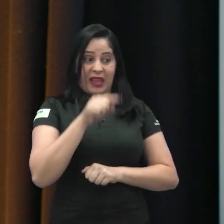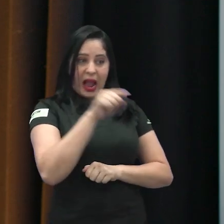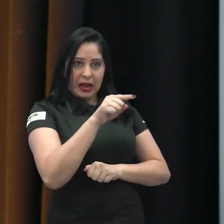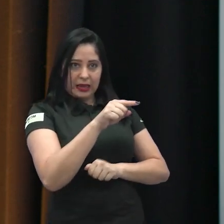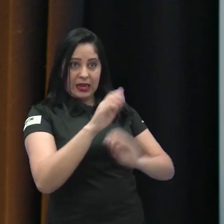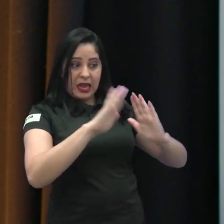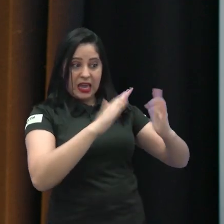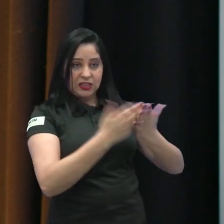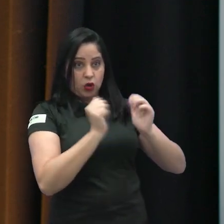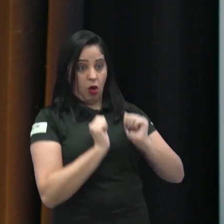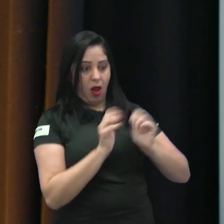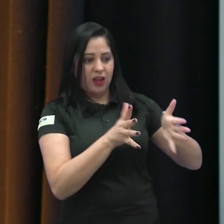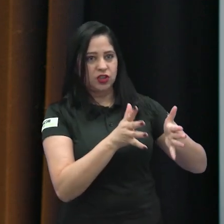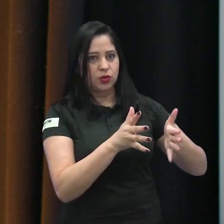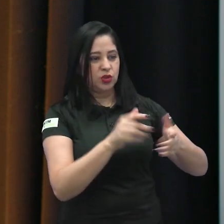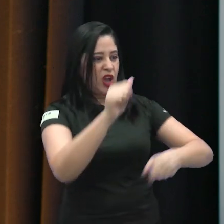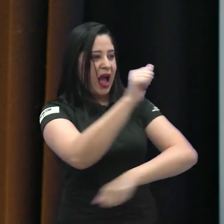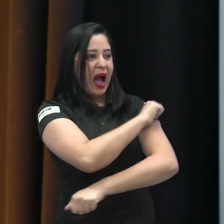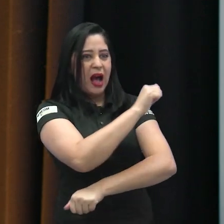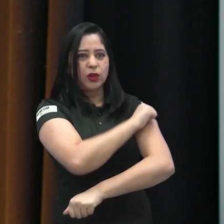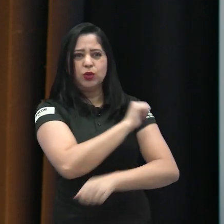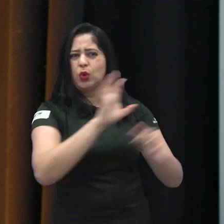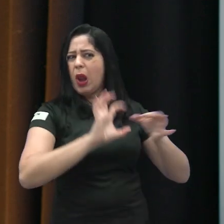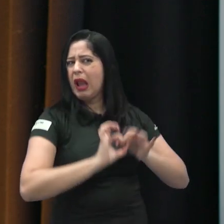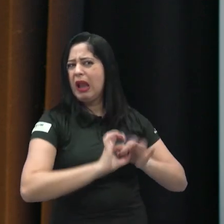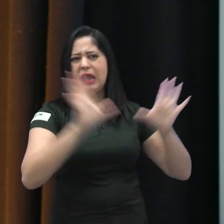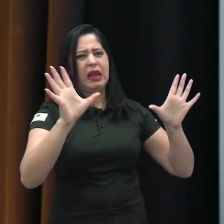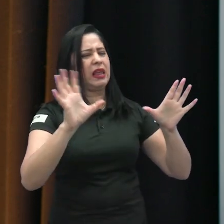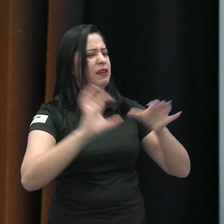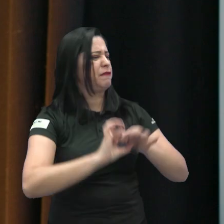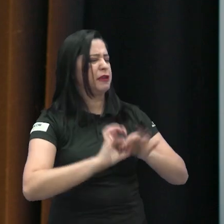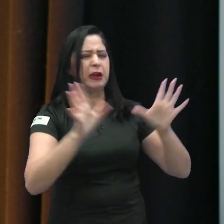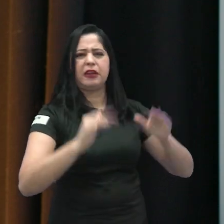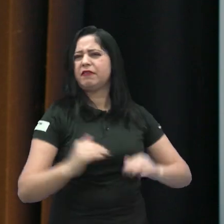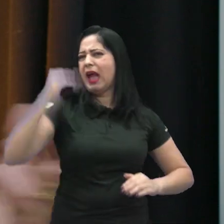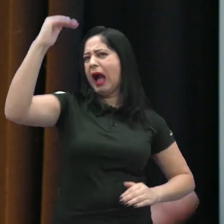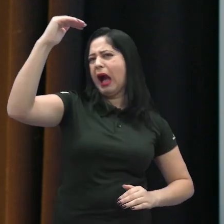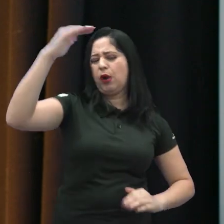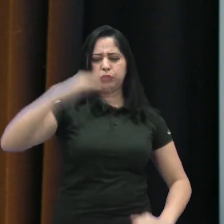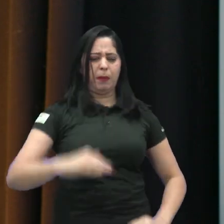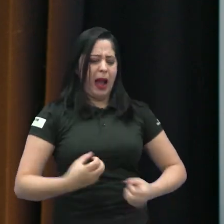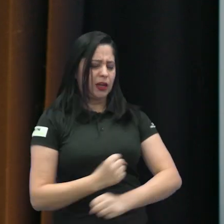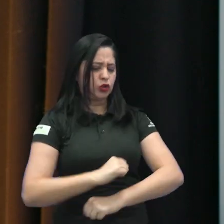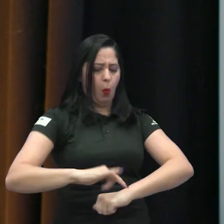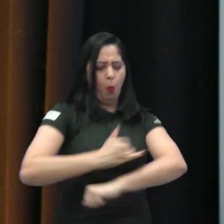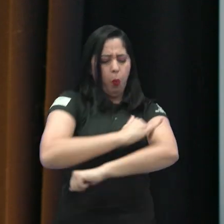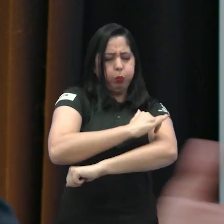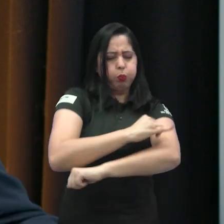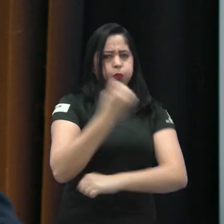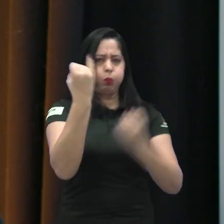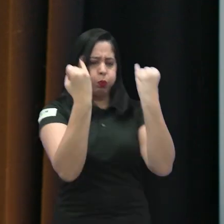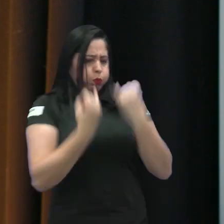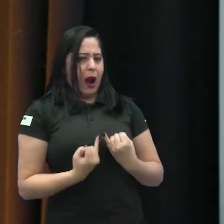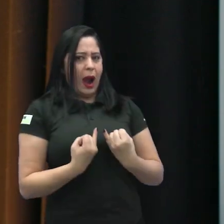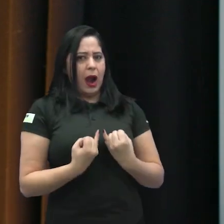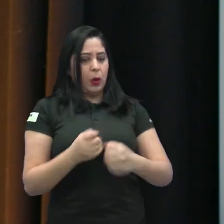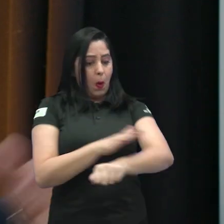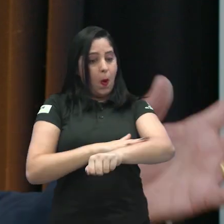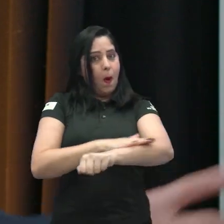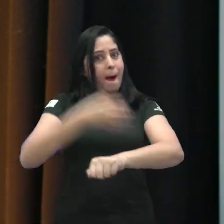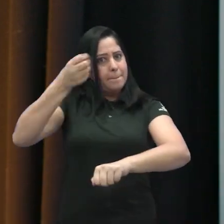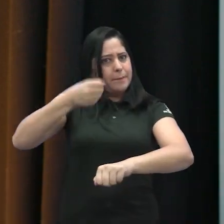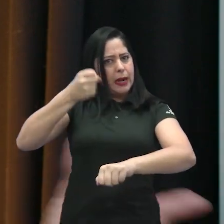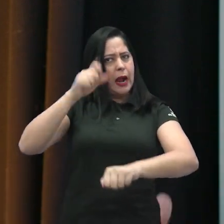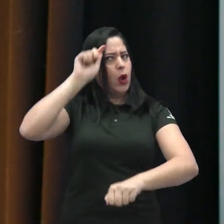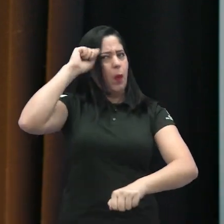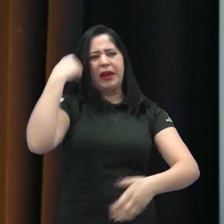inclusivo, onde todos os alunos podem participar. Sim. O alto, o baixo, o gordinho, o magrinho, o branco, o